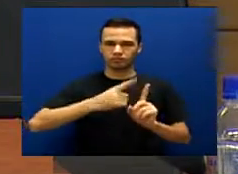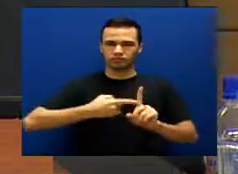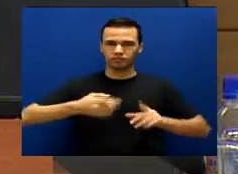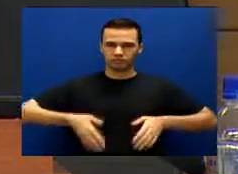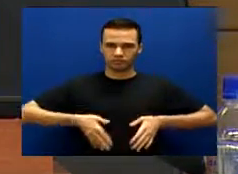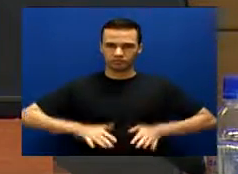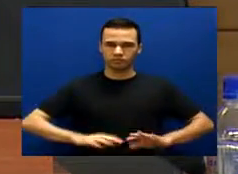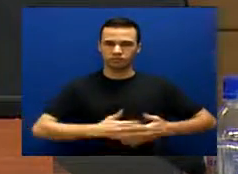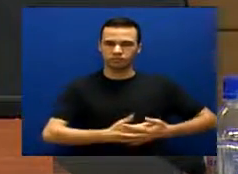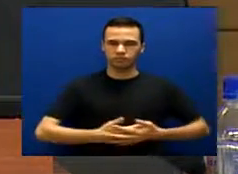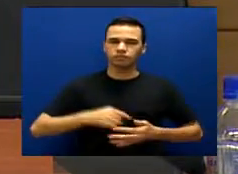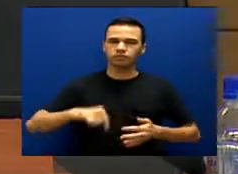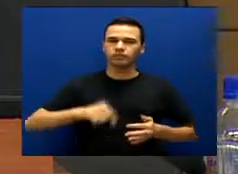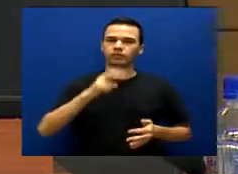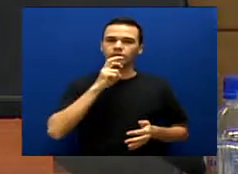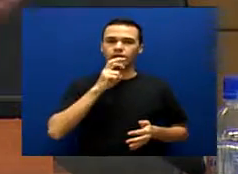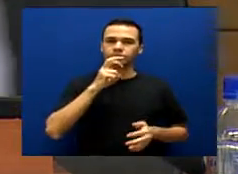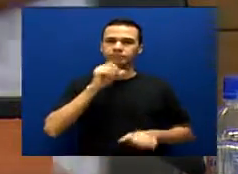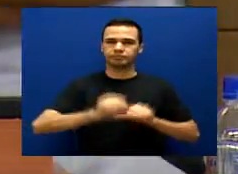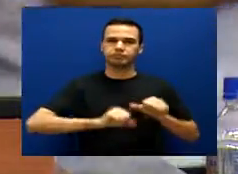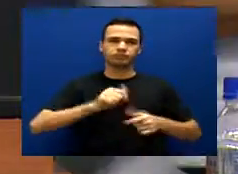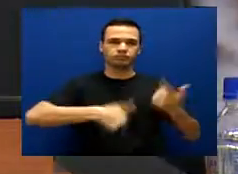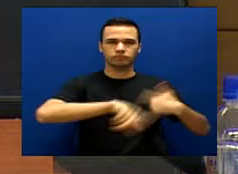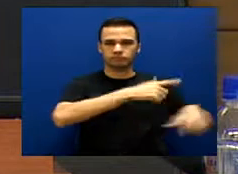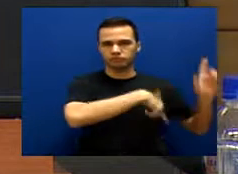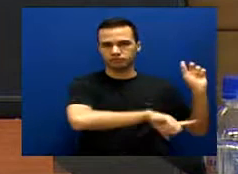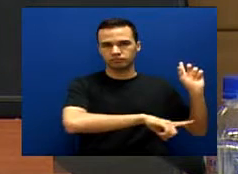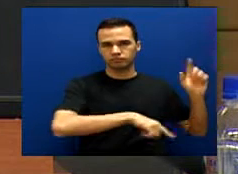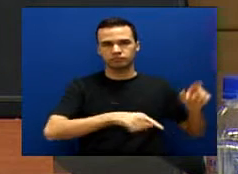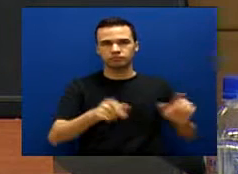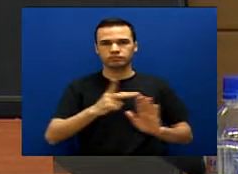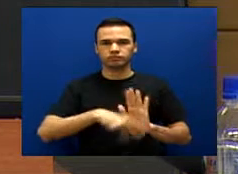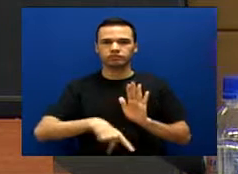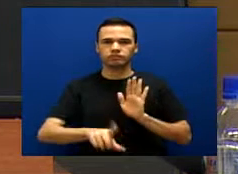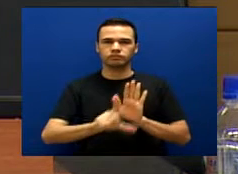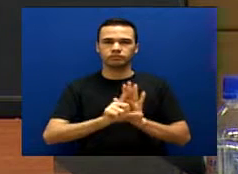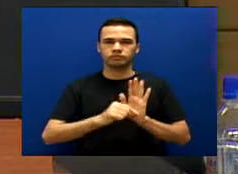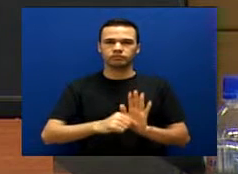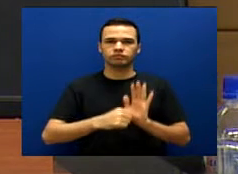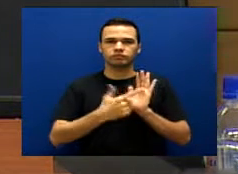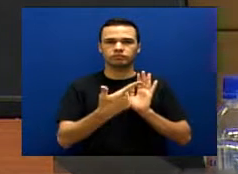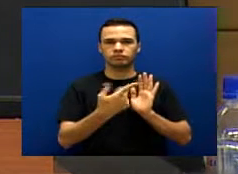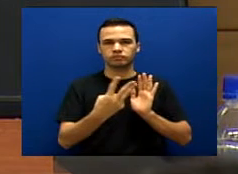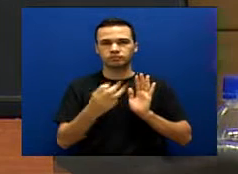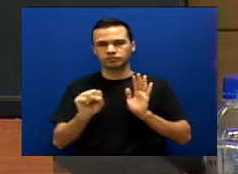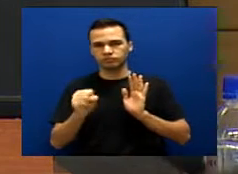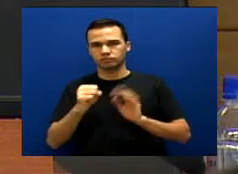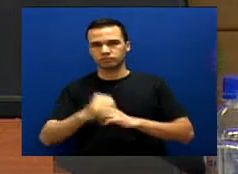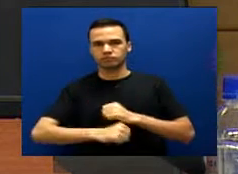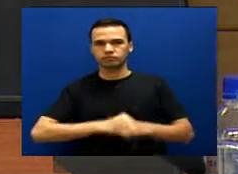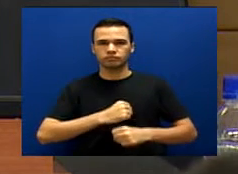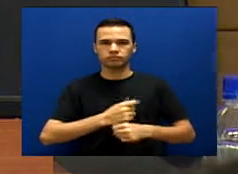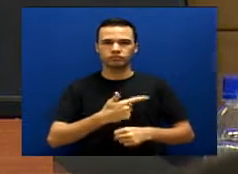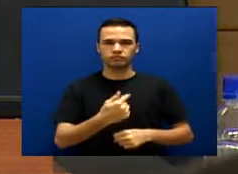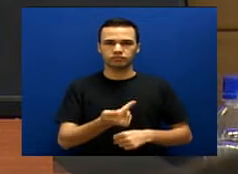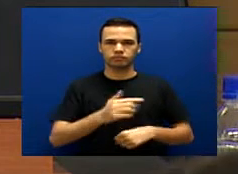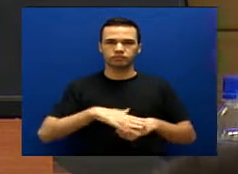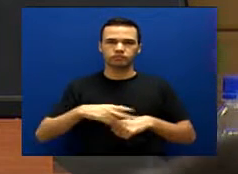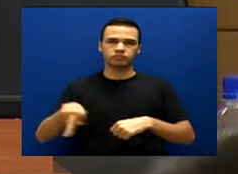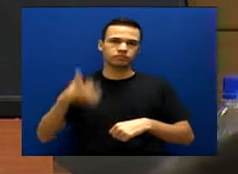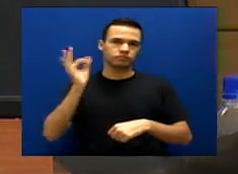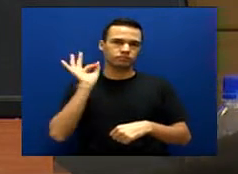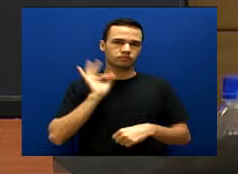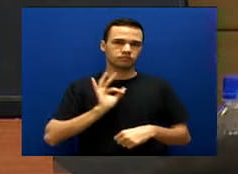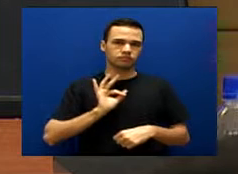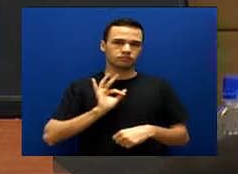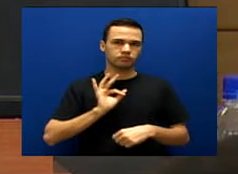no município de Sorocaba e nas outras providências. Projeto de lei 238, de 2017, da vereadora